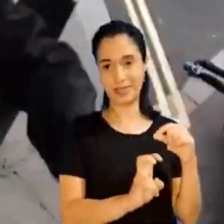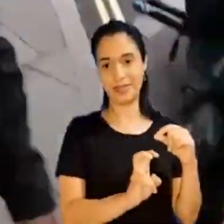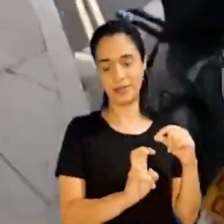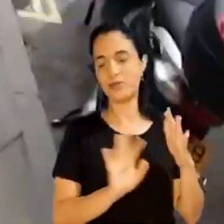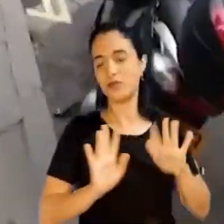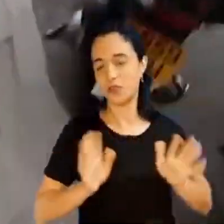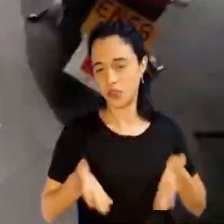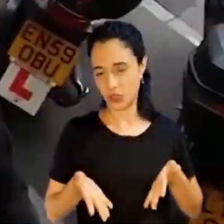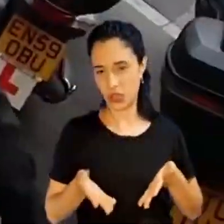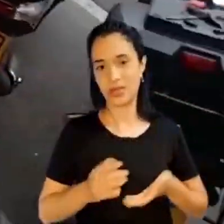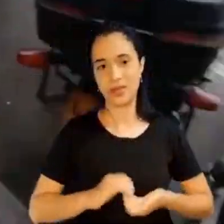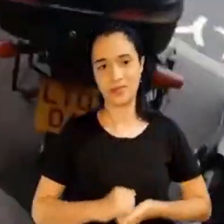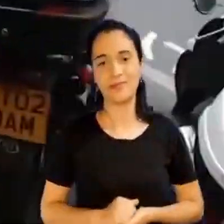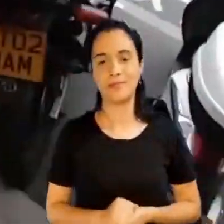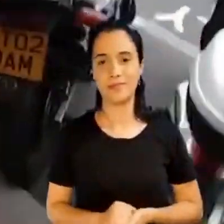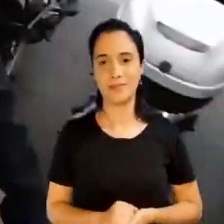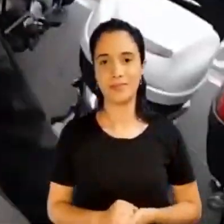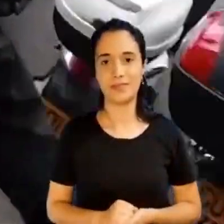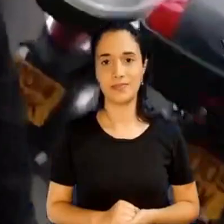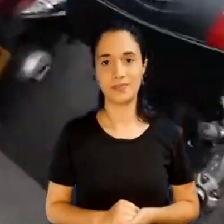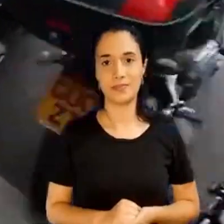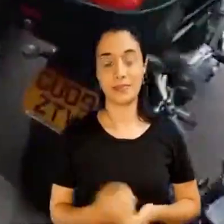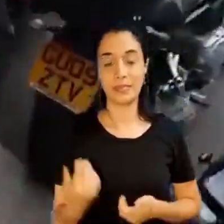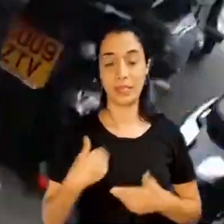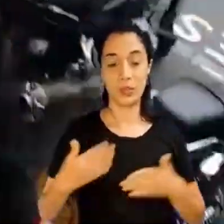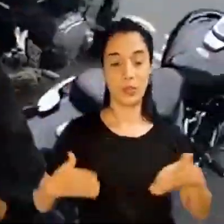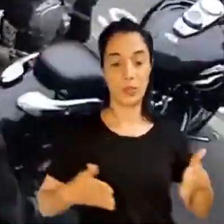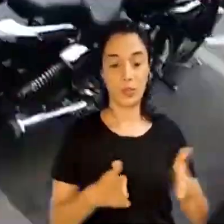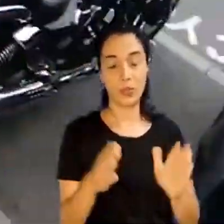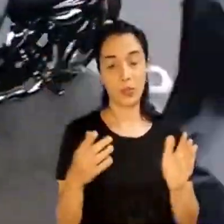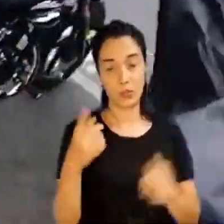de 25 anos. Tá, é verdade. Tem um chão aí